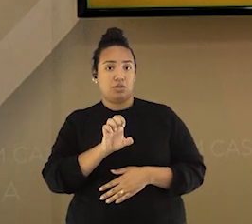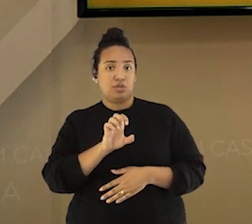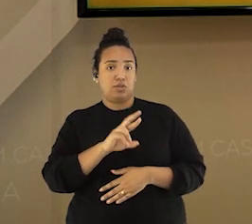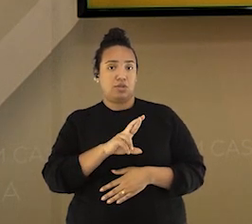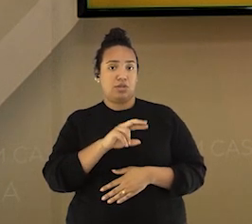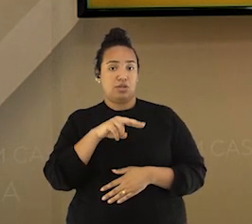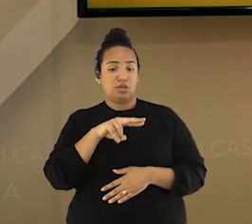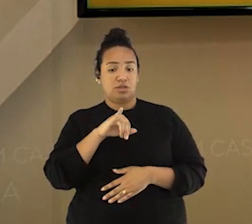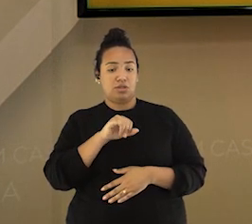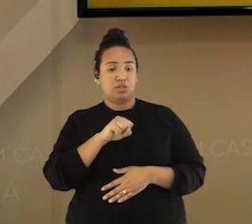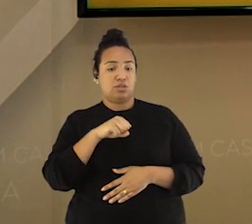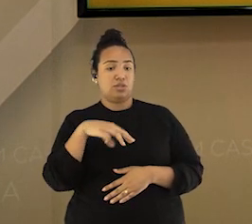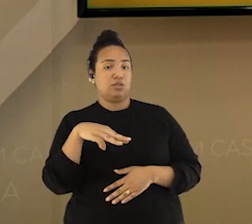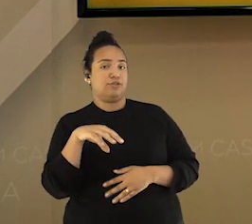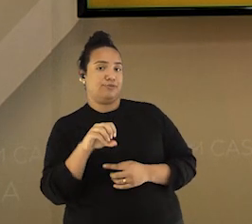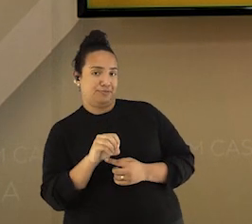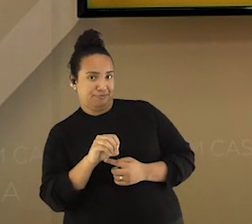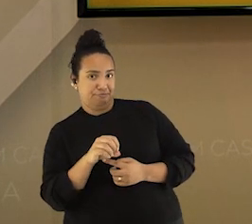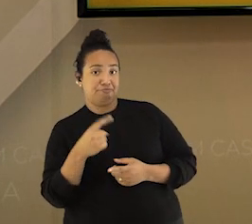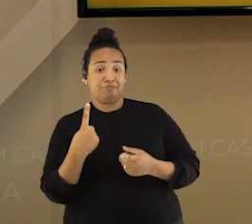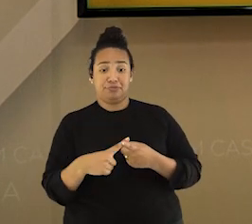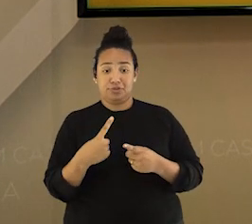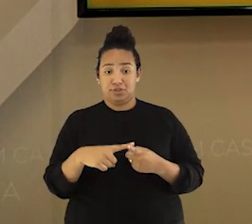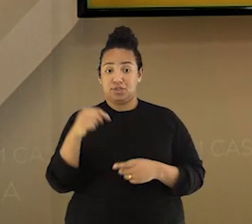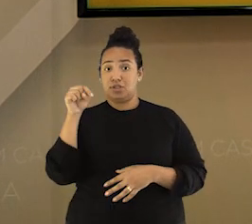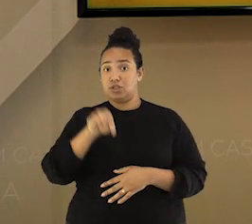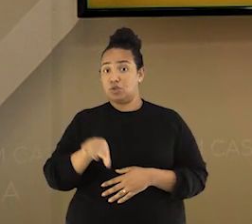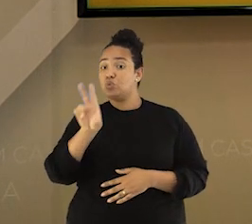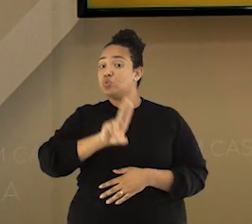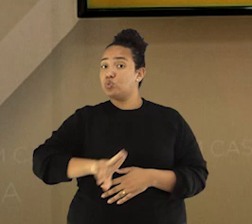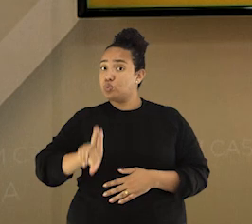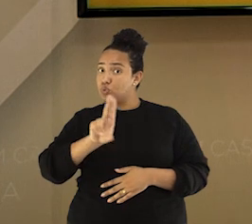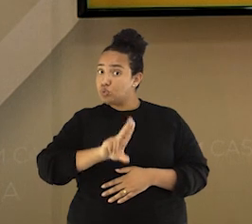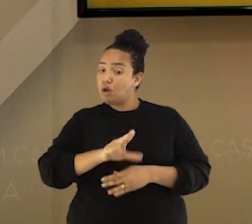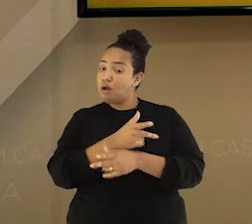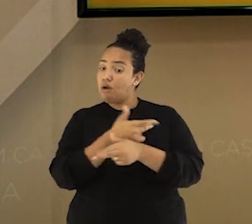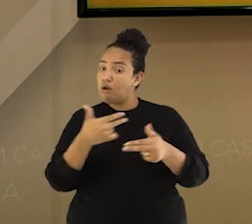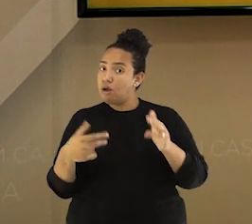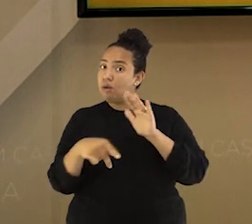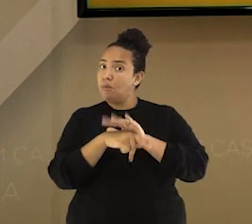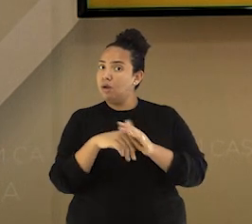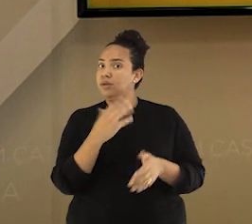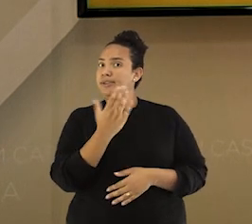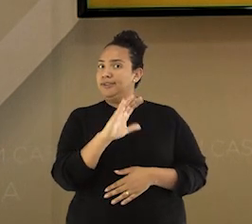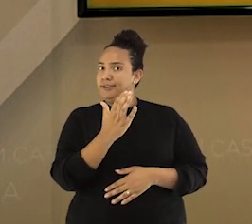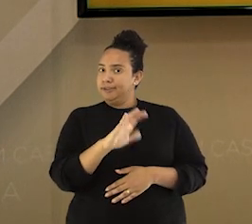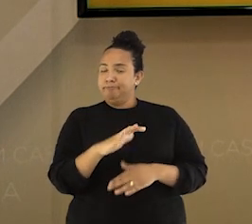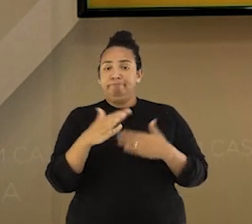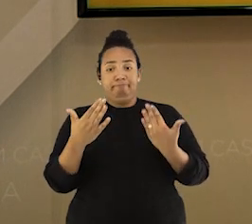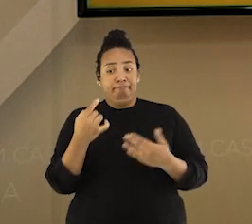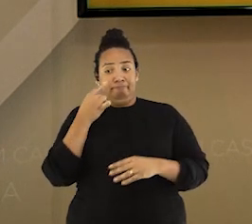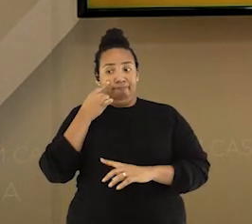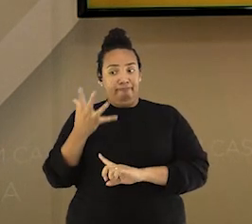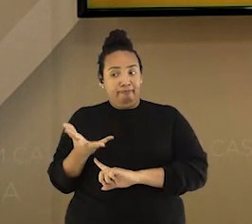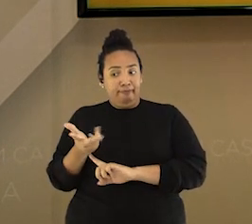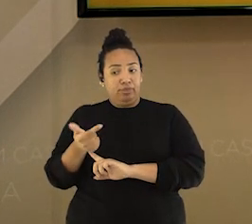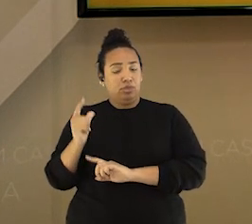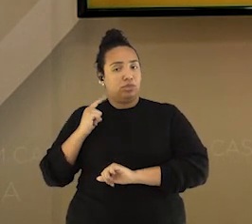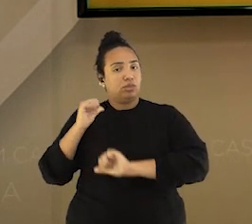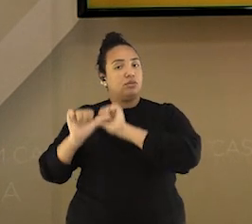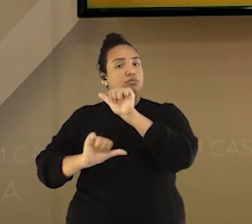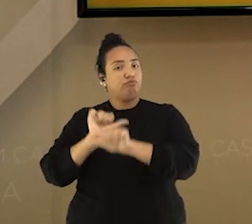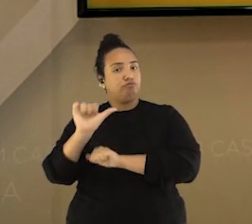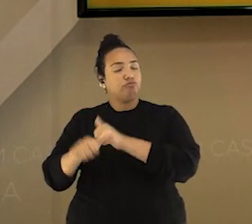artísticos usaram e abusaram dos recursos científicos. A arte já estava passando por grandes